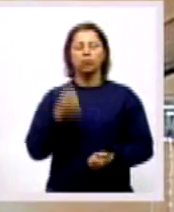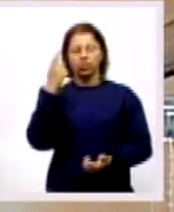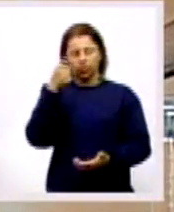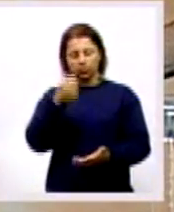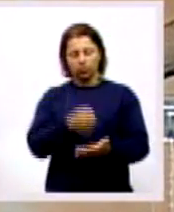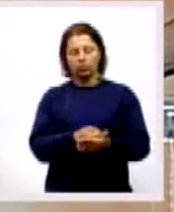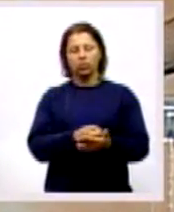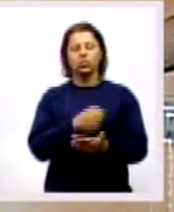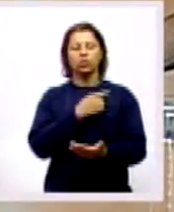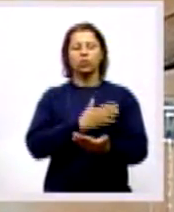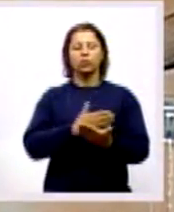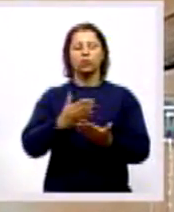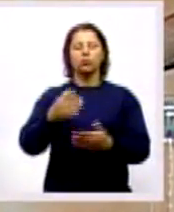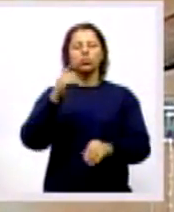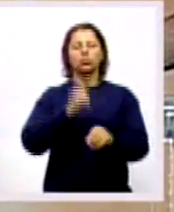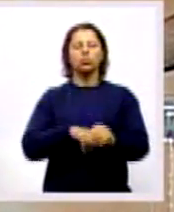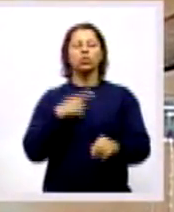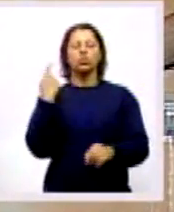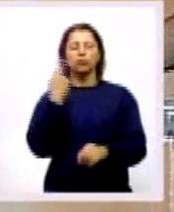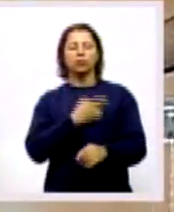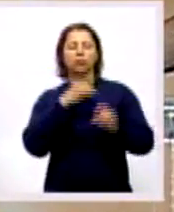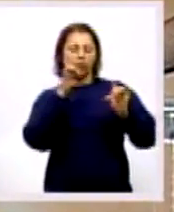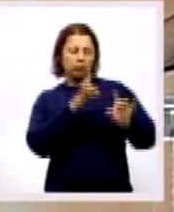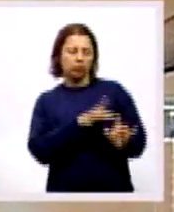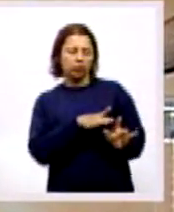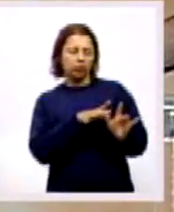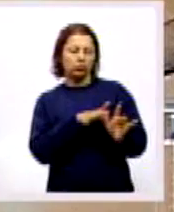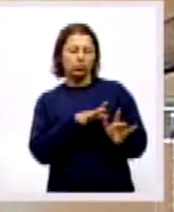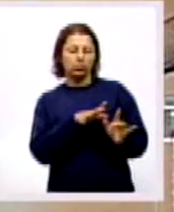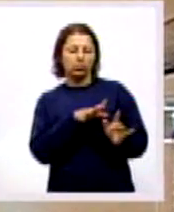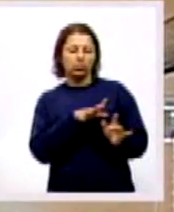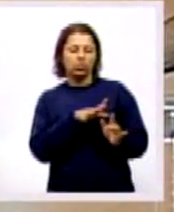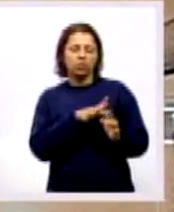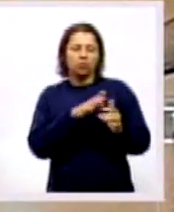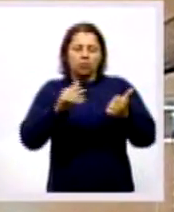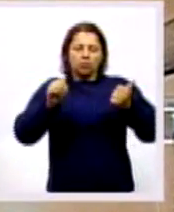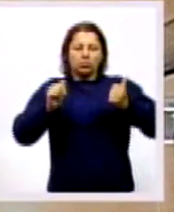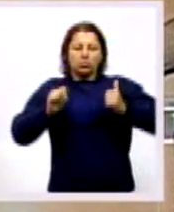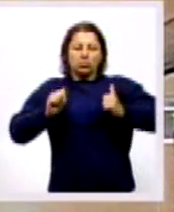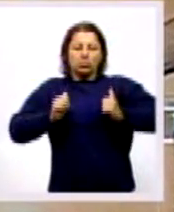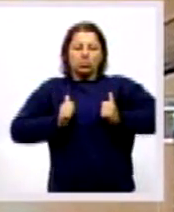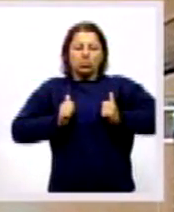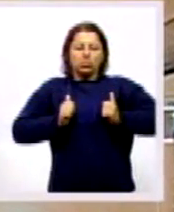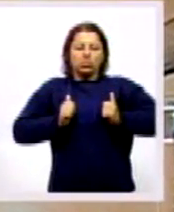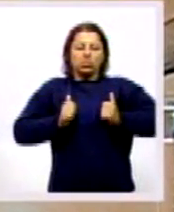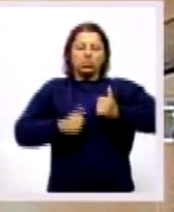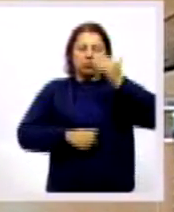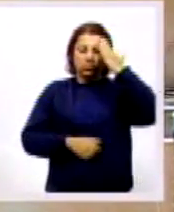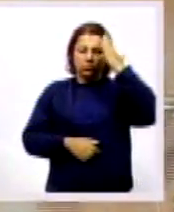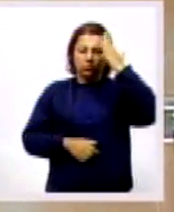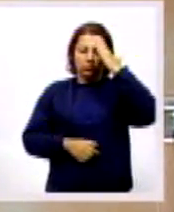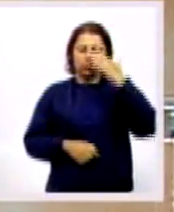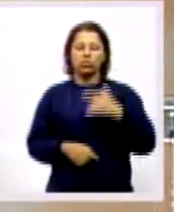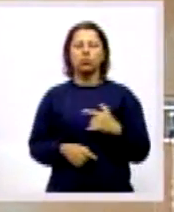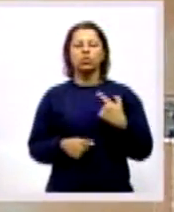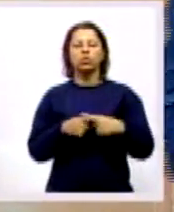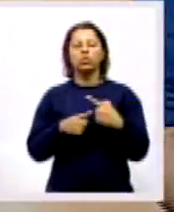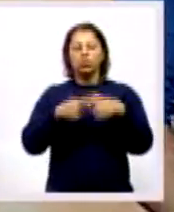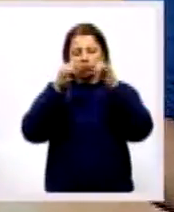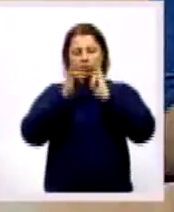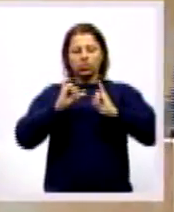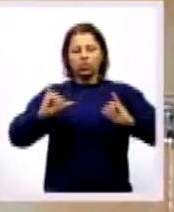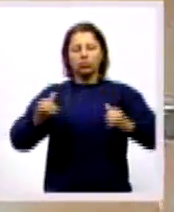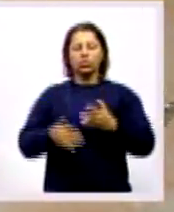A partir do momento em que nós deixarmos de ser sem graça. Não é? Por isso que eu digo